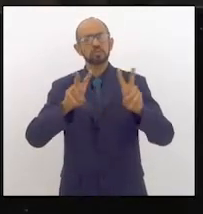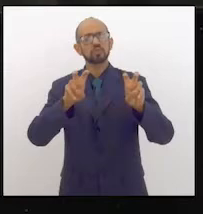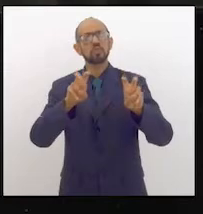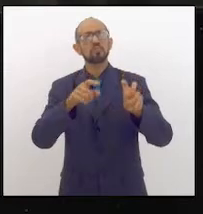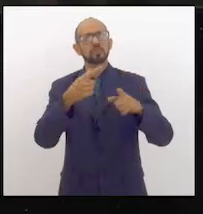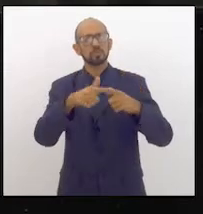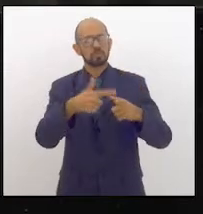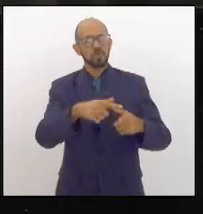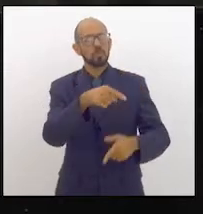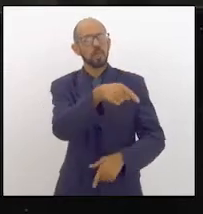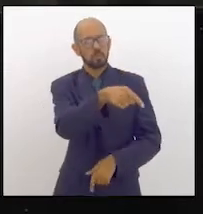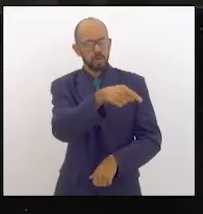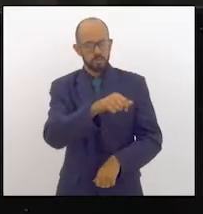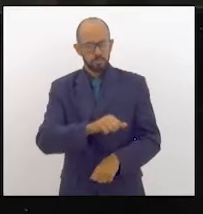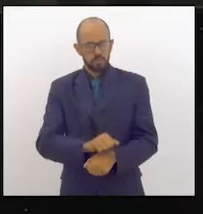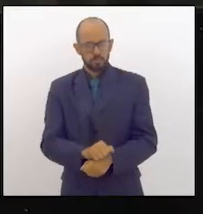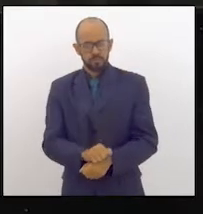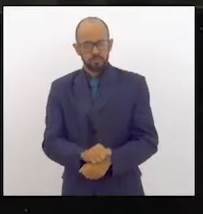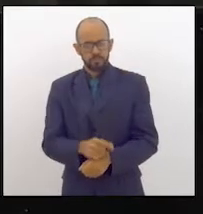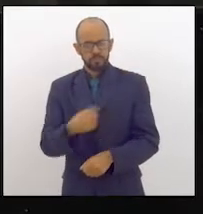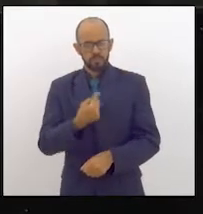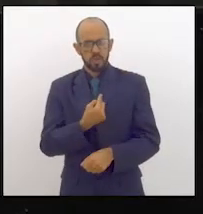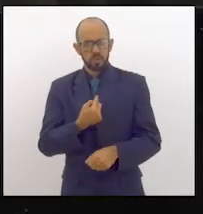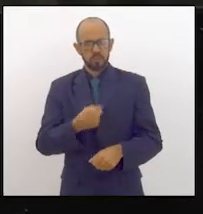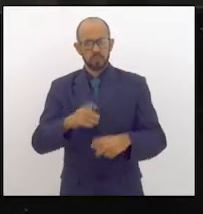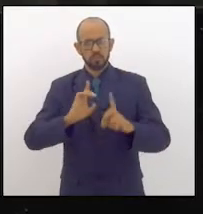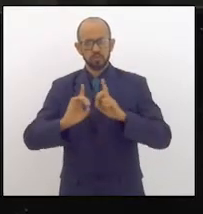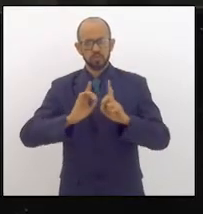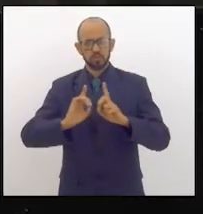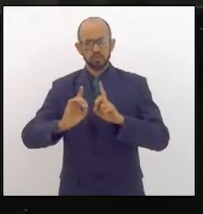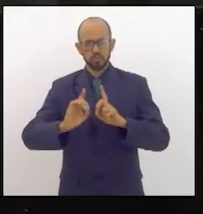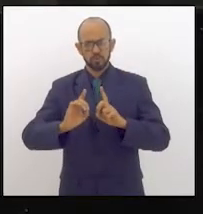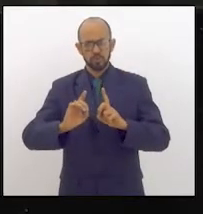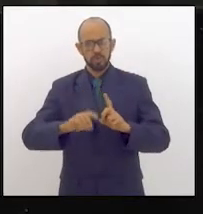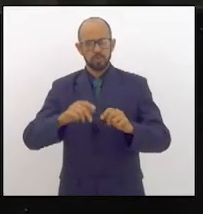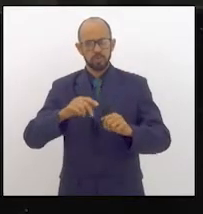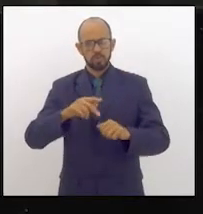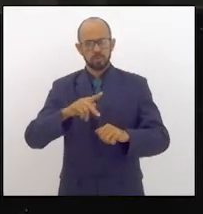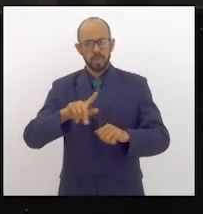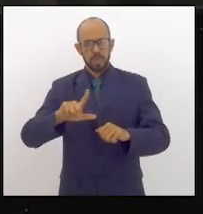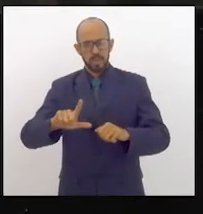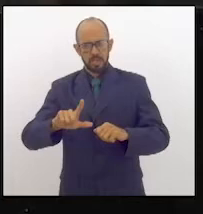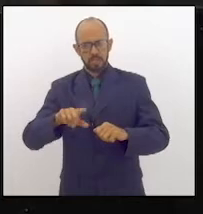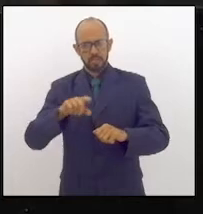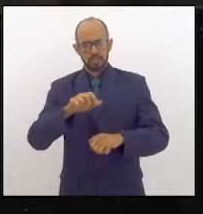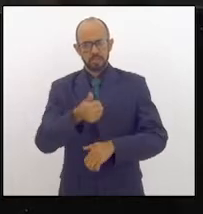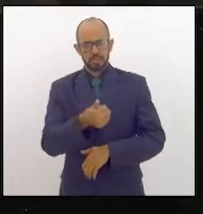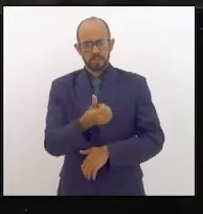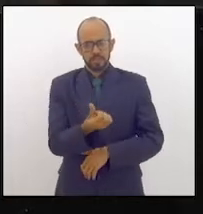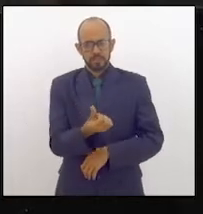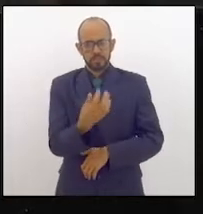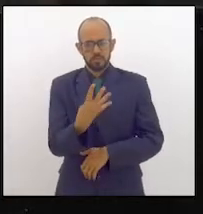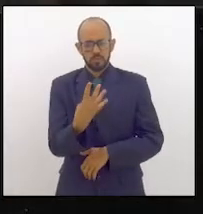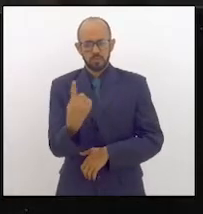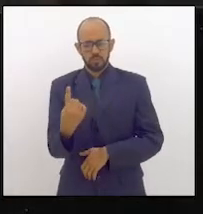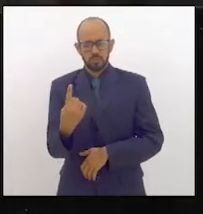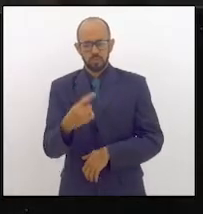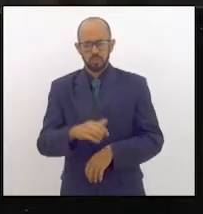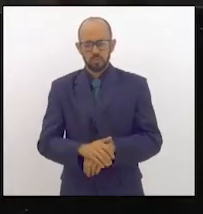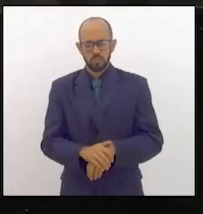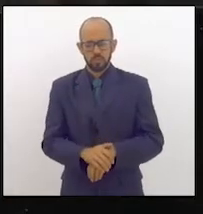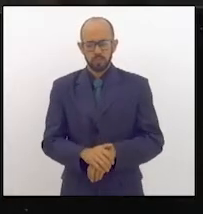questão nós estamos discutindo sobre um projeto de lei 1641 hoje